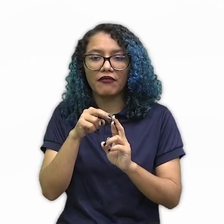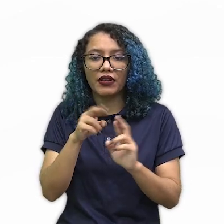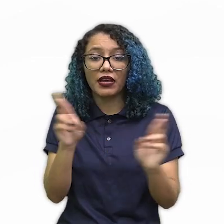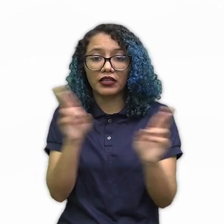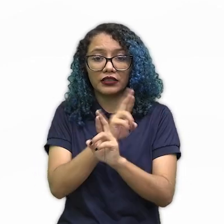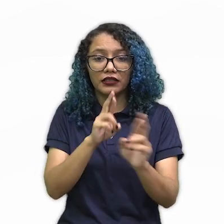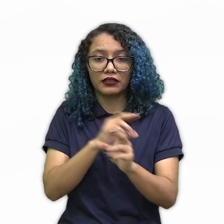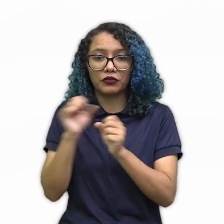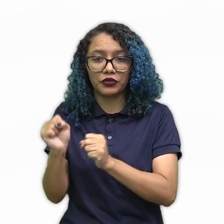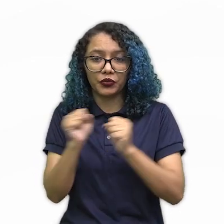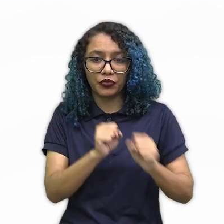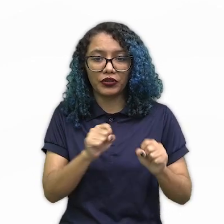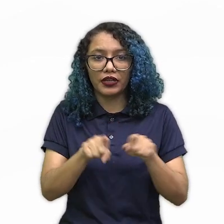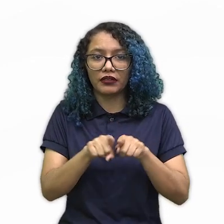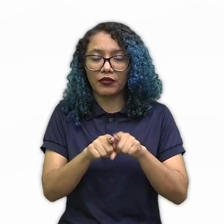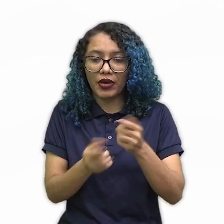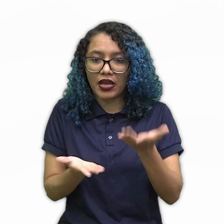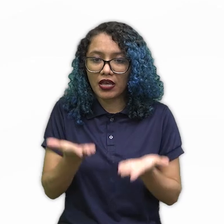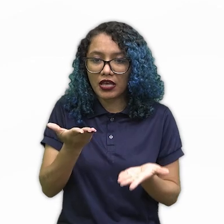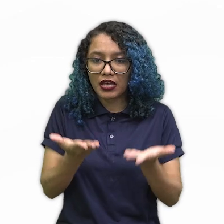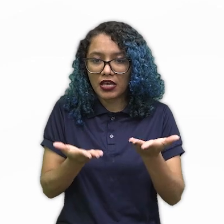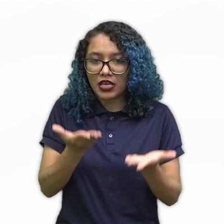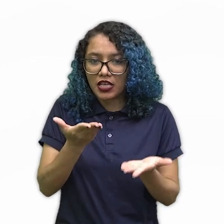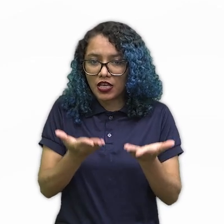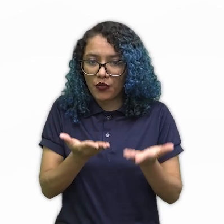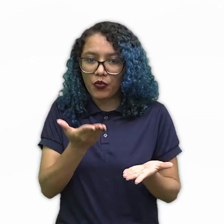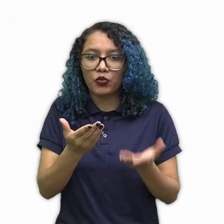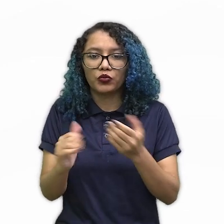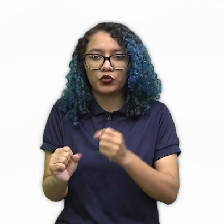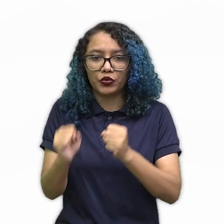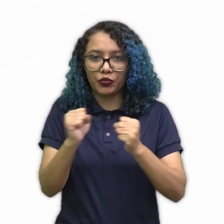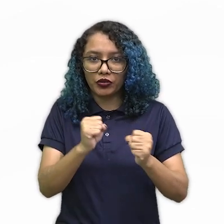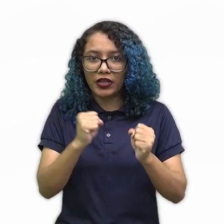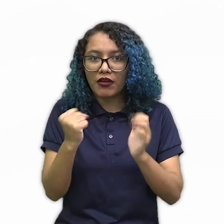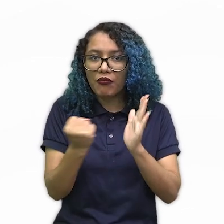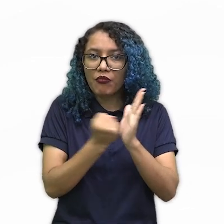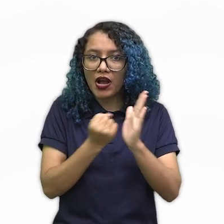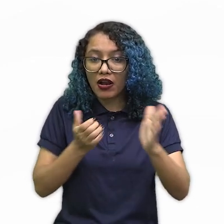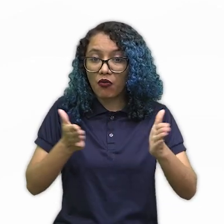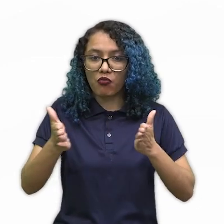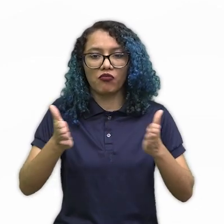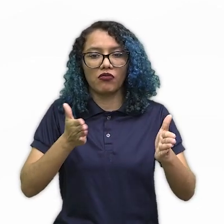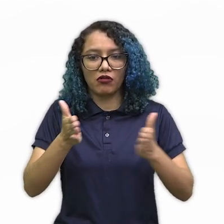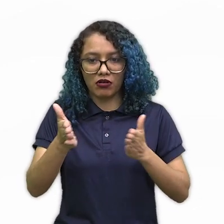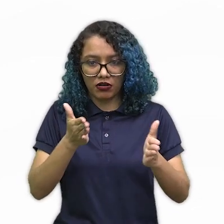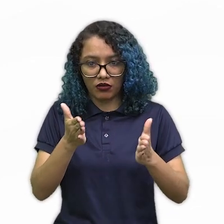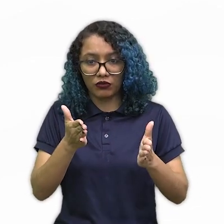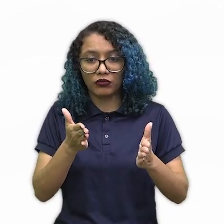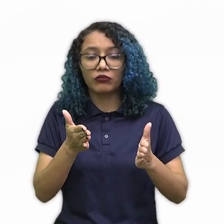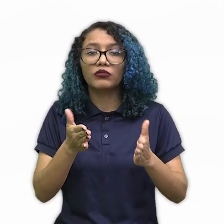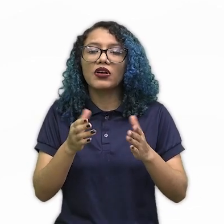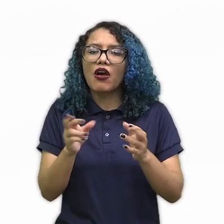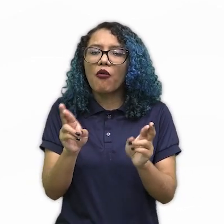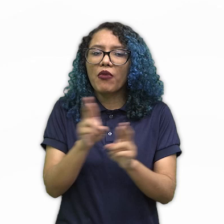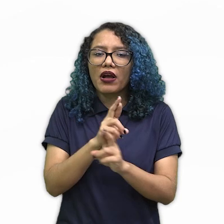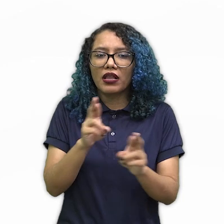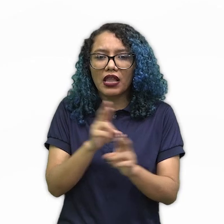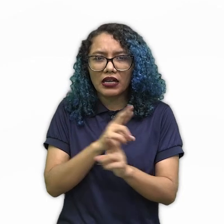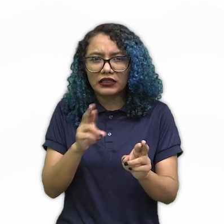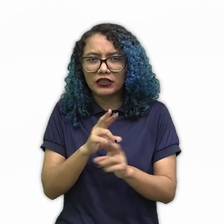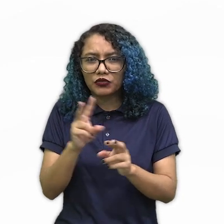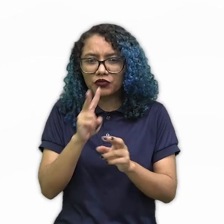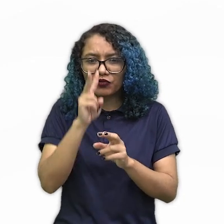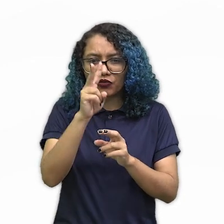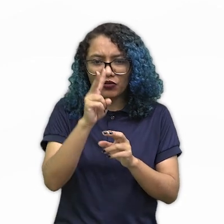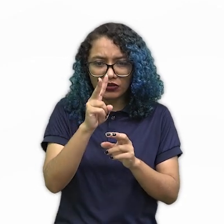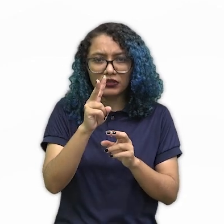e equilíbrio de forças que marcam uma determinada época, ou seja, é a correlação de forças